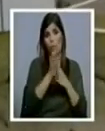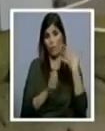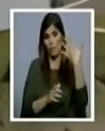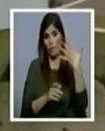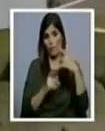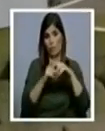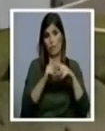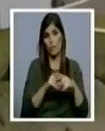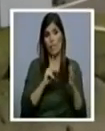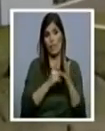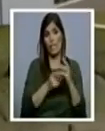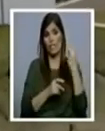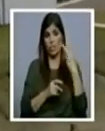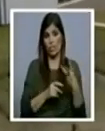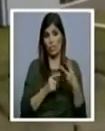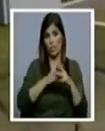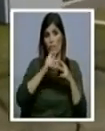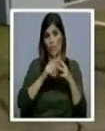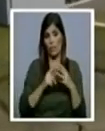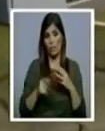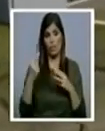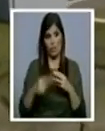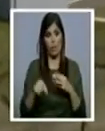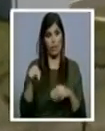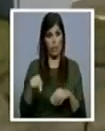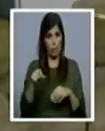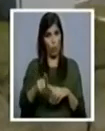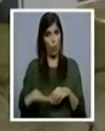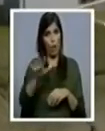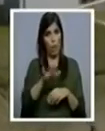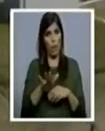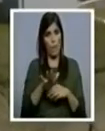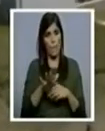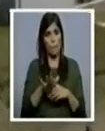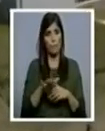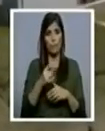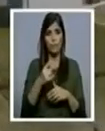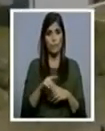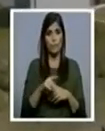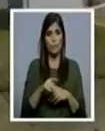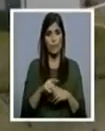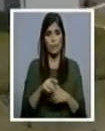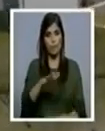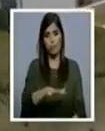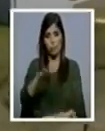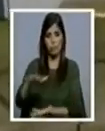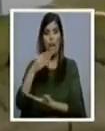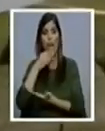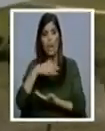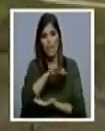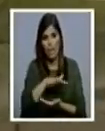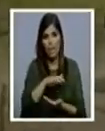onde aplicamos 3 técnicas distintas. Estamos aqui numa zona onde aplicamos sacos de geotêxtil com